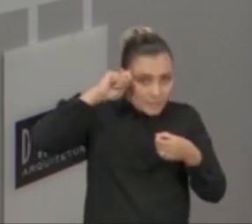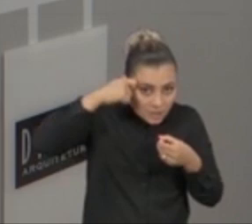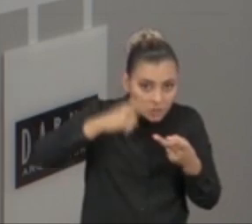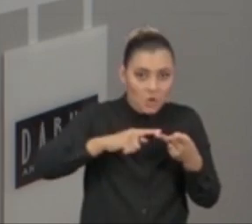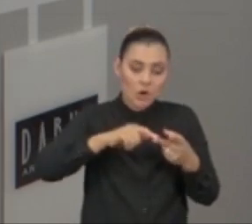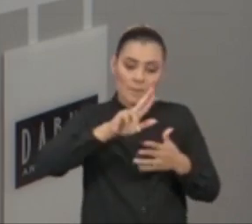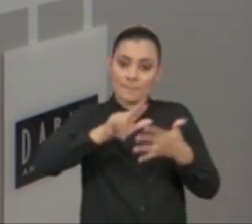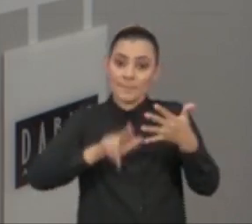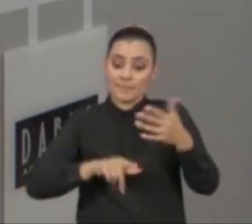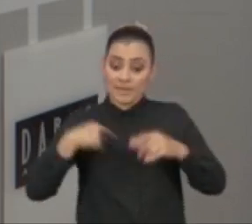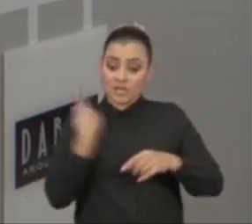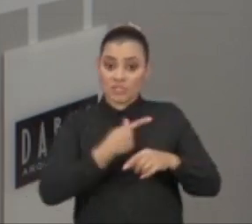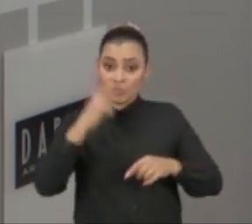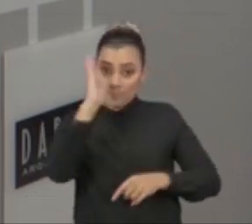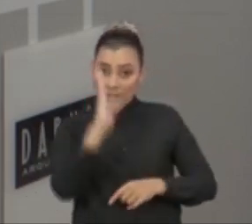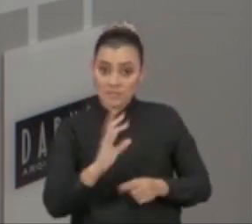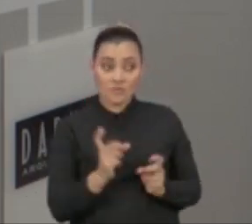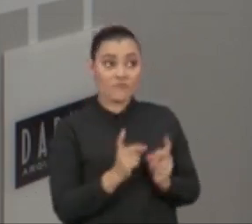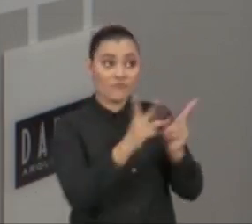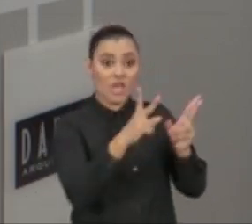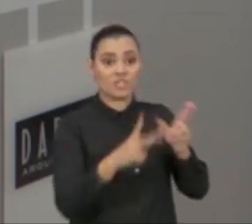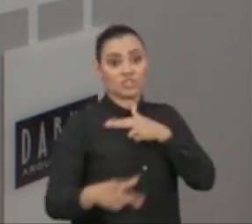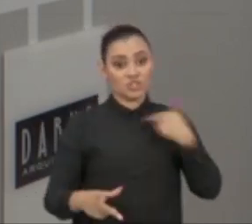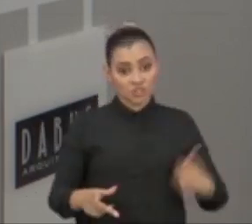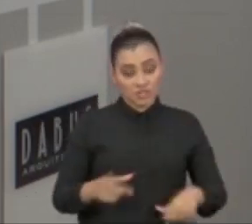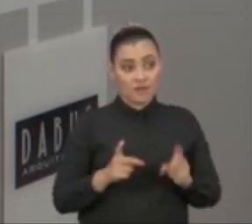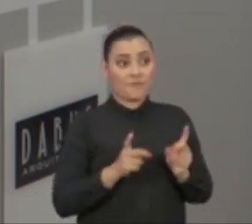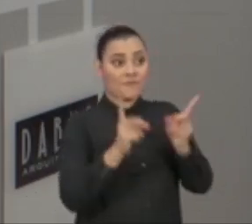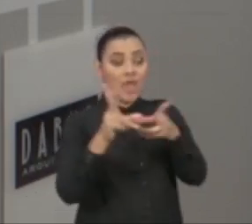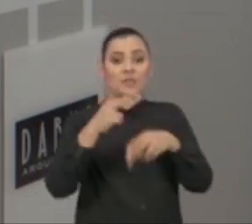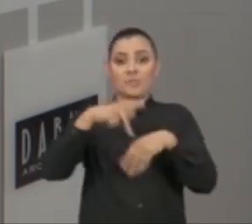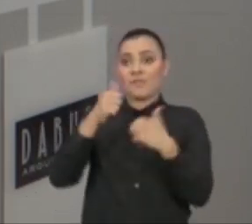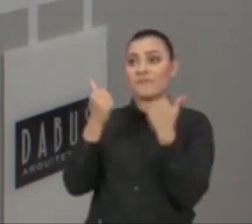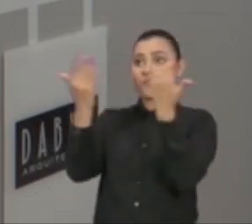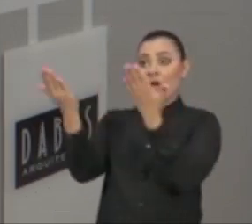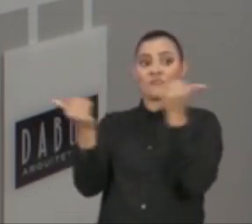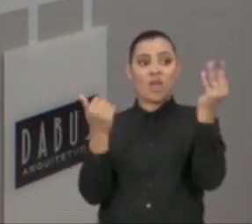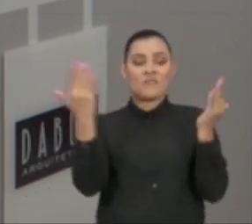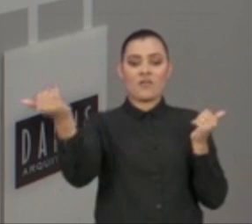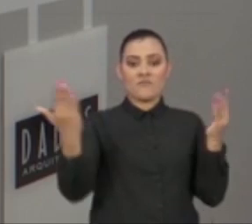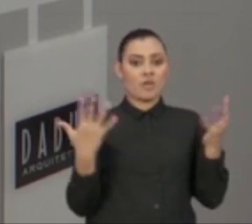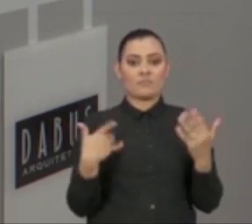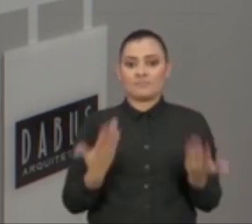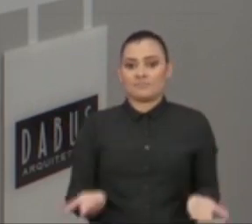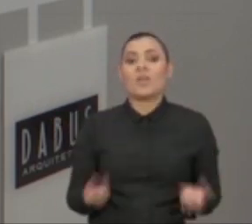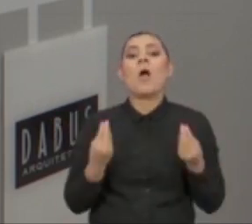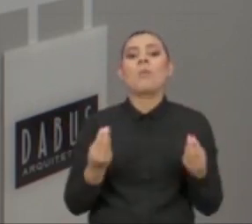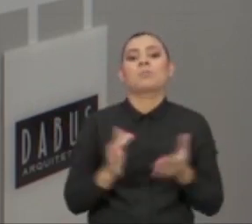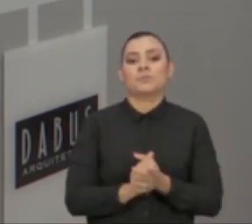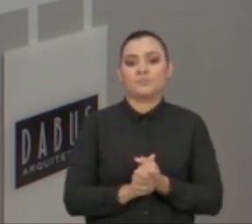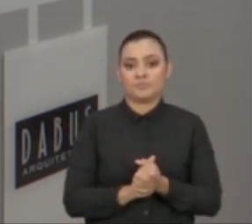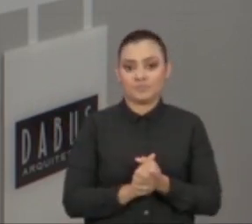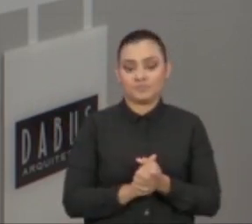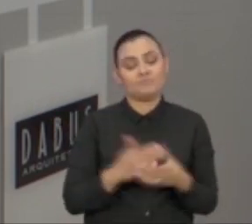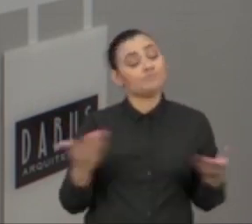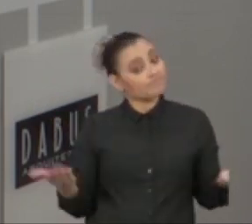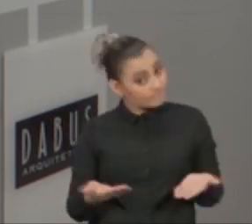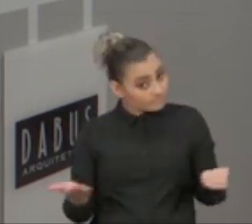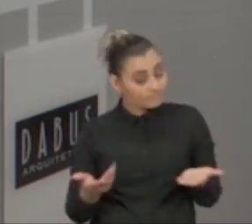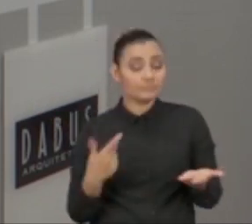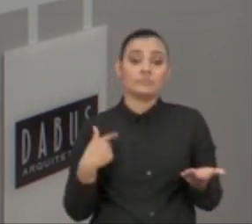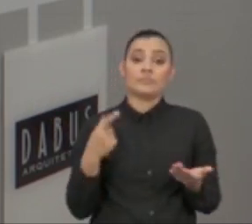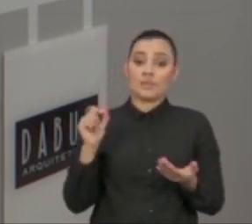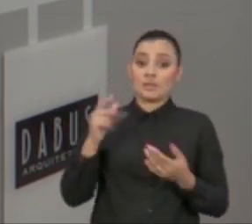produtos que o Brasil exporta para a China. E, nesse sentido, muitas vezes a demanda por